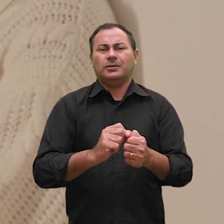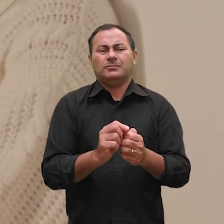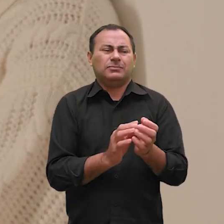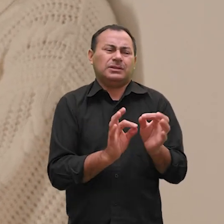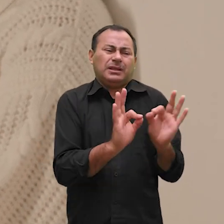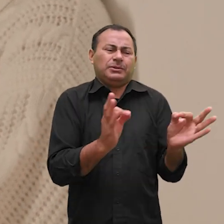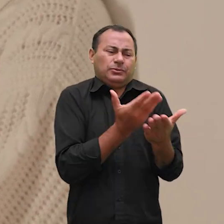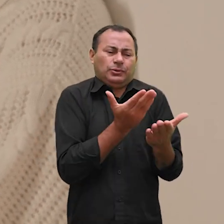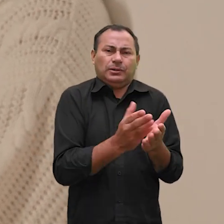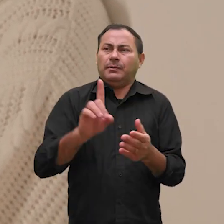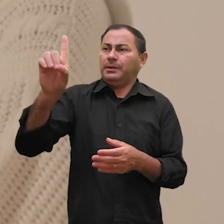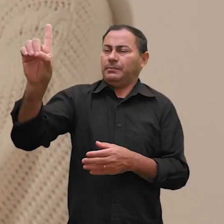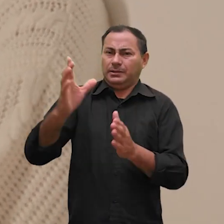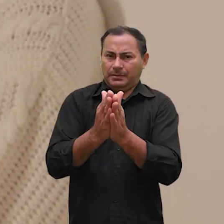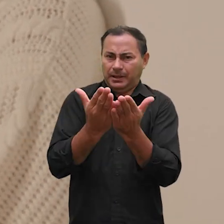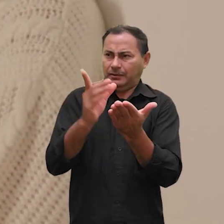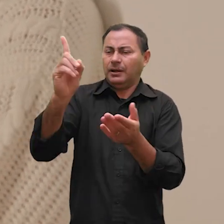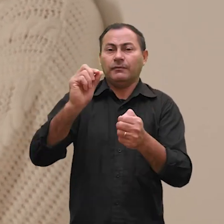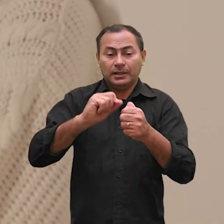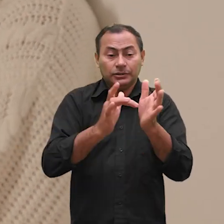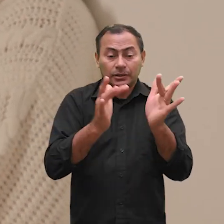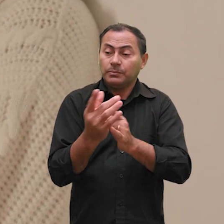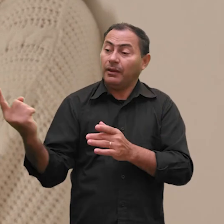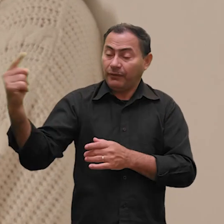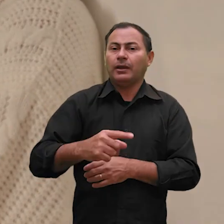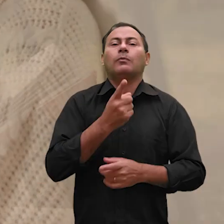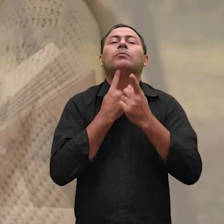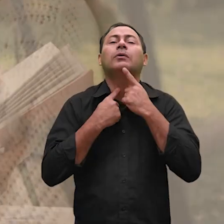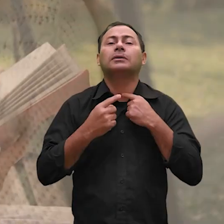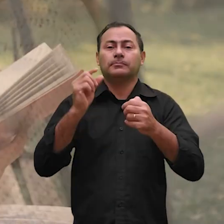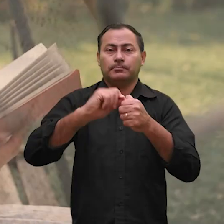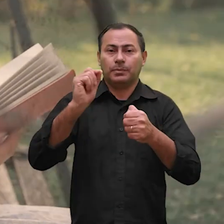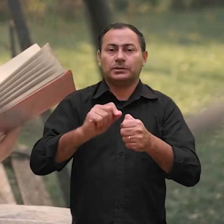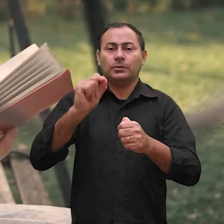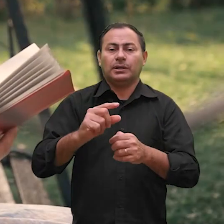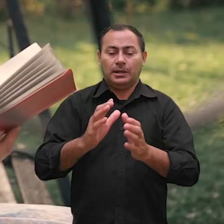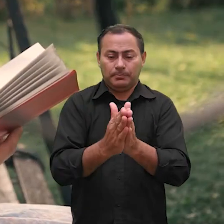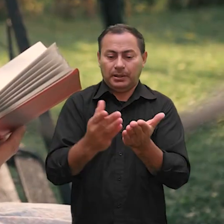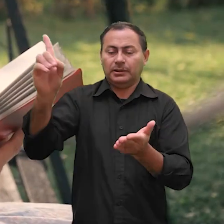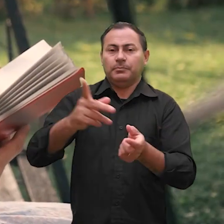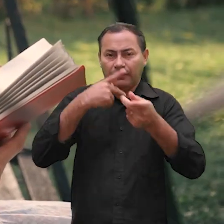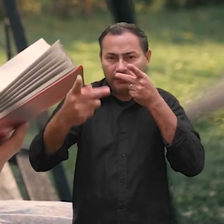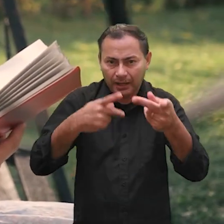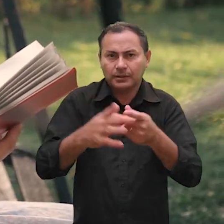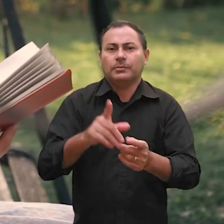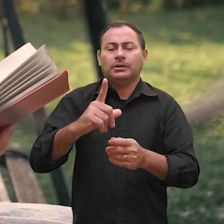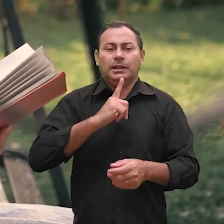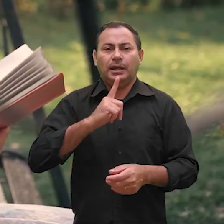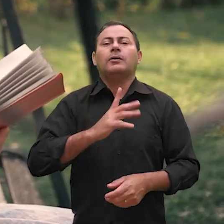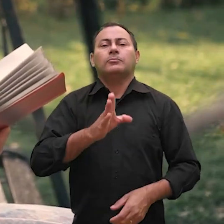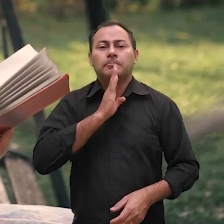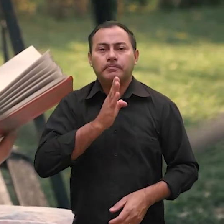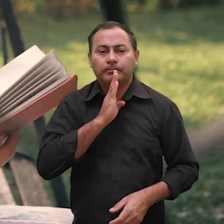como um mero estudioso da Bíblia. Faça como Jesus disse, venha com vontade E ao fazer aquilo que as Escrituras disserem,